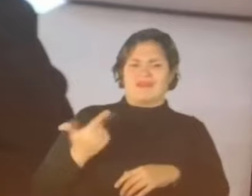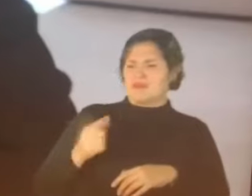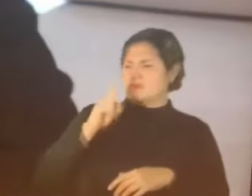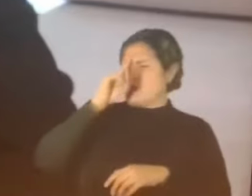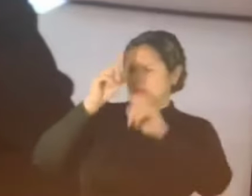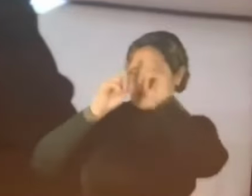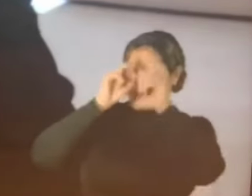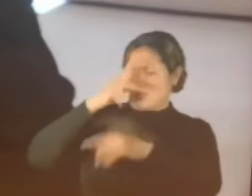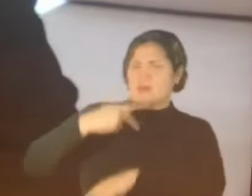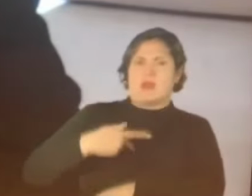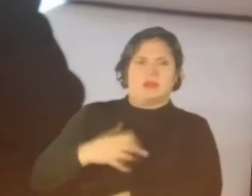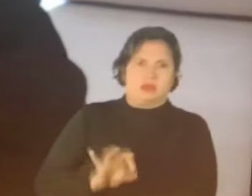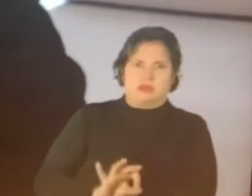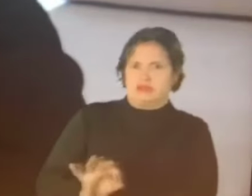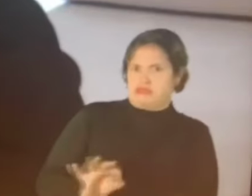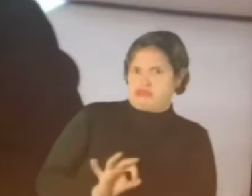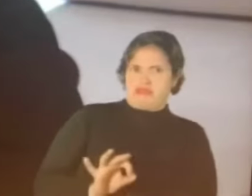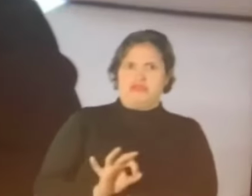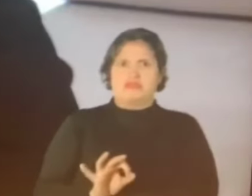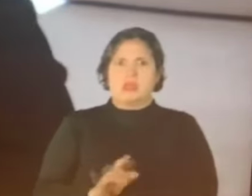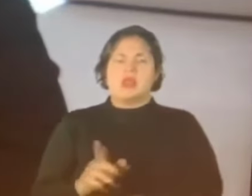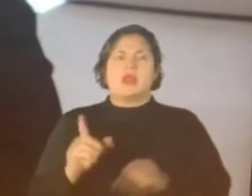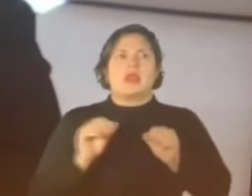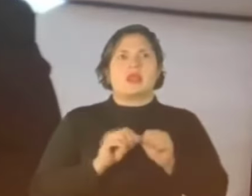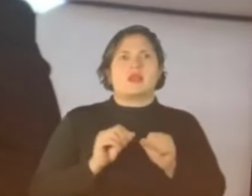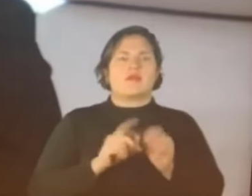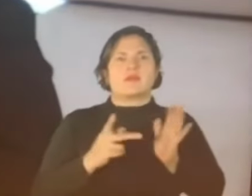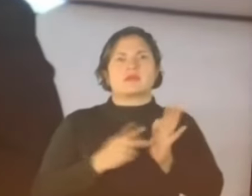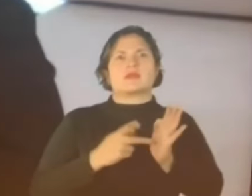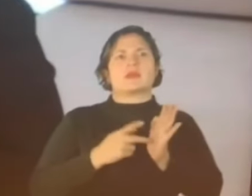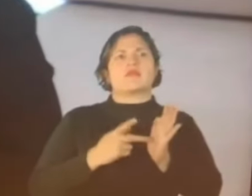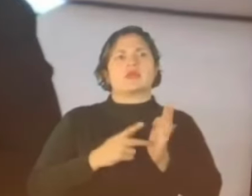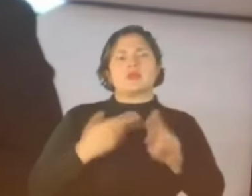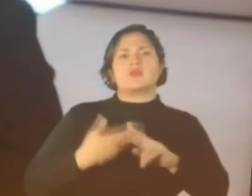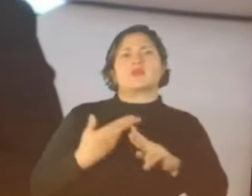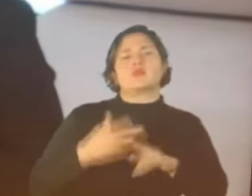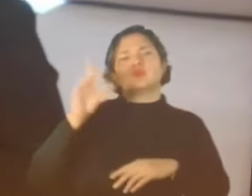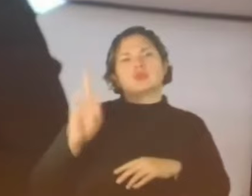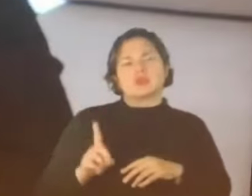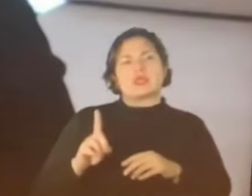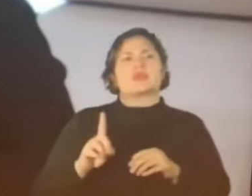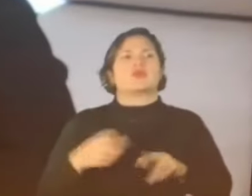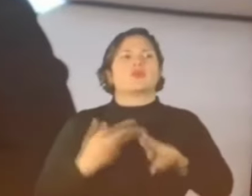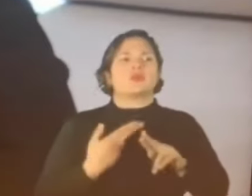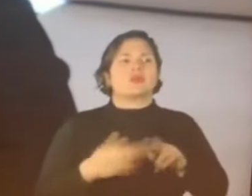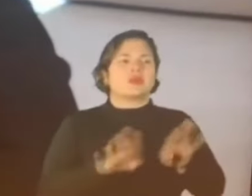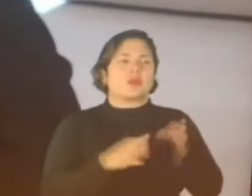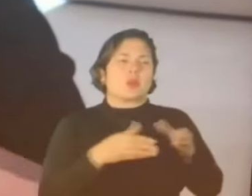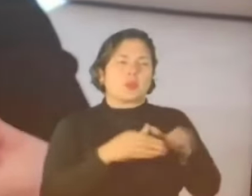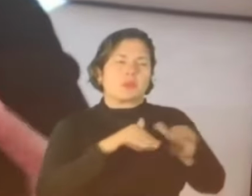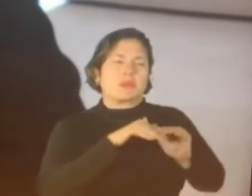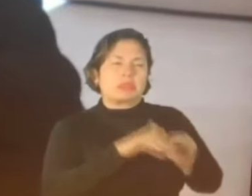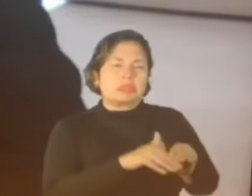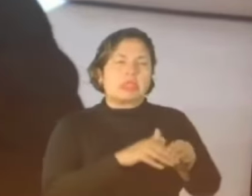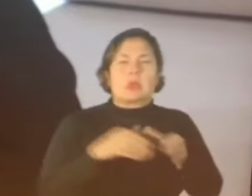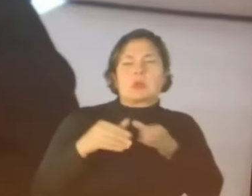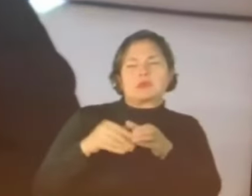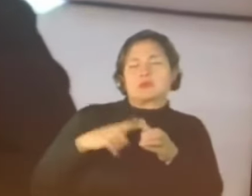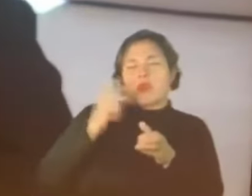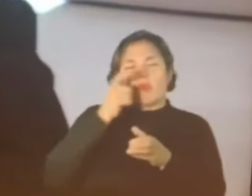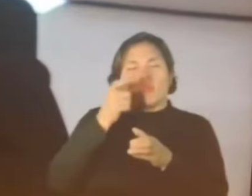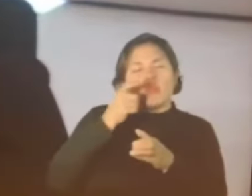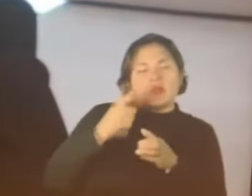tem essa instrumentalização do direito por grupos de pressão, por grupos de interesse. E no direito